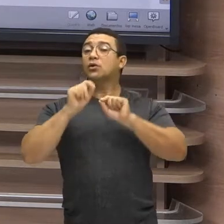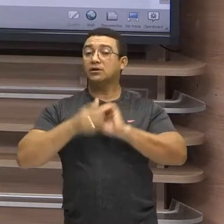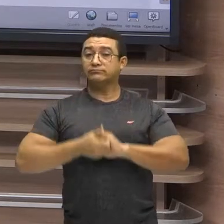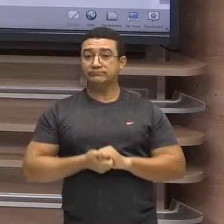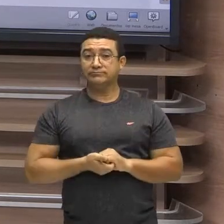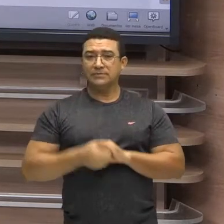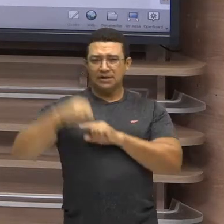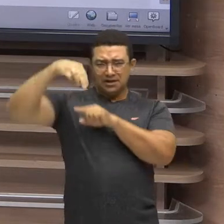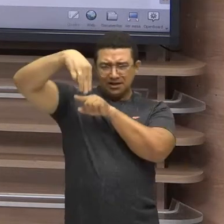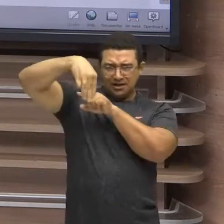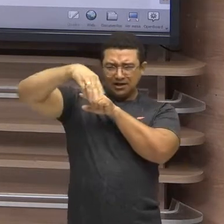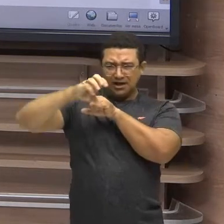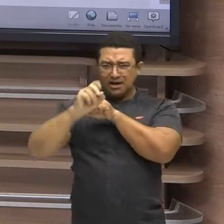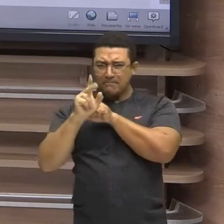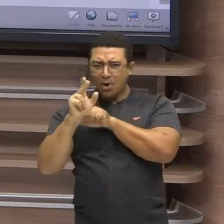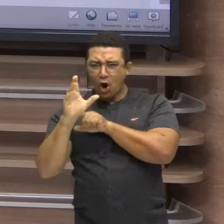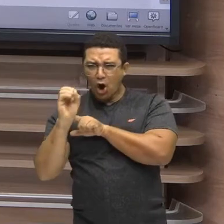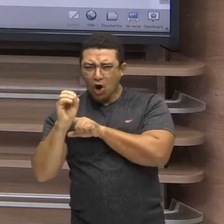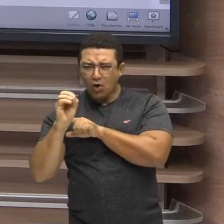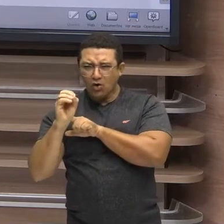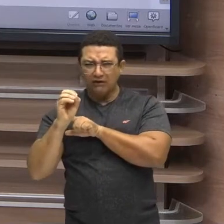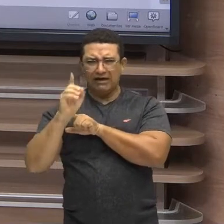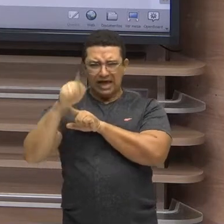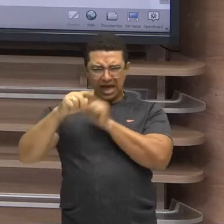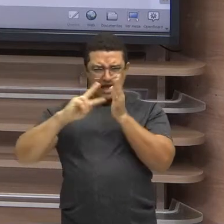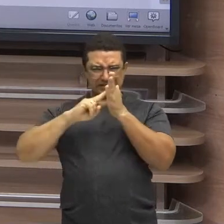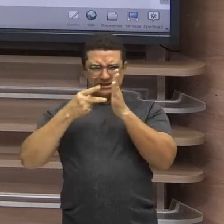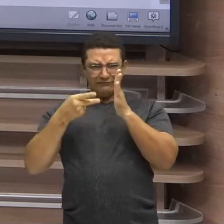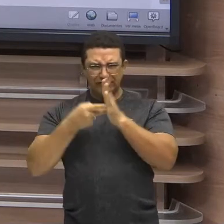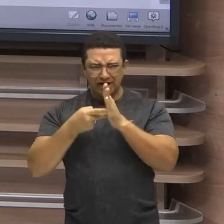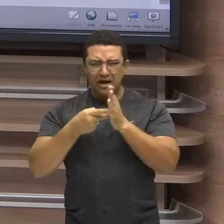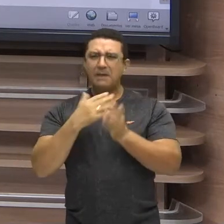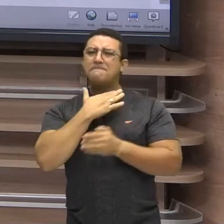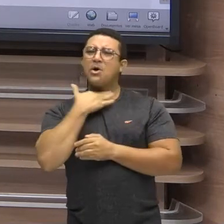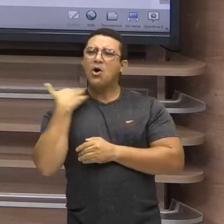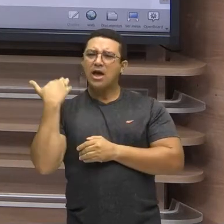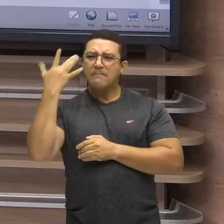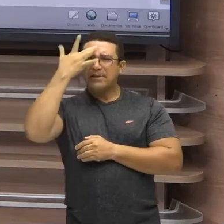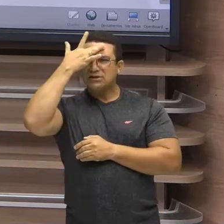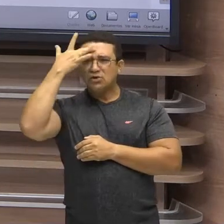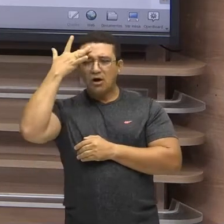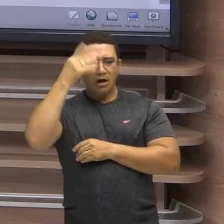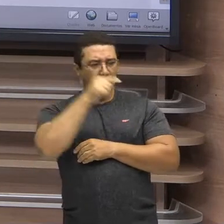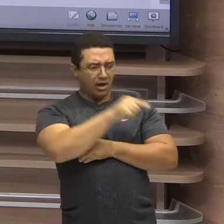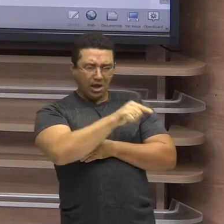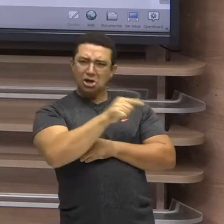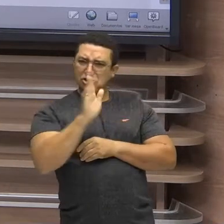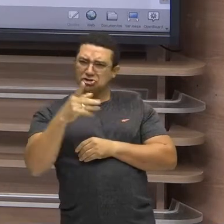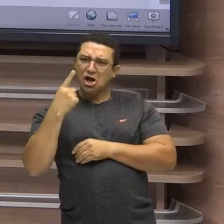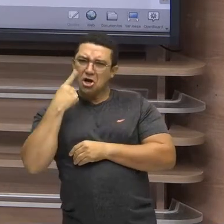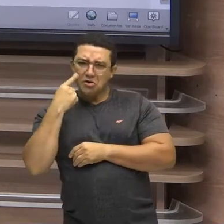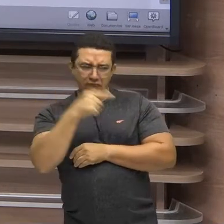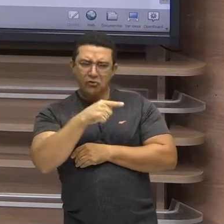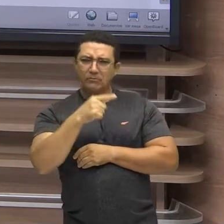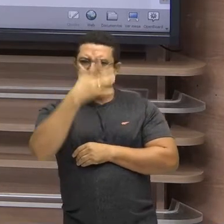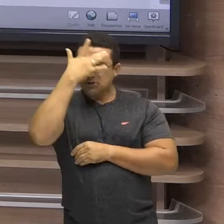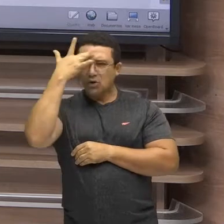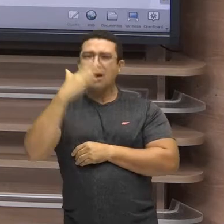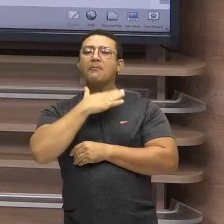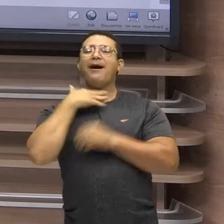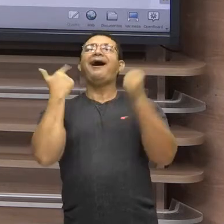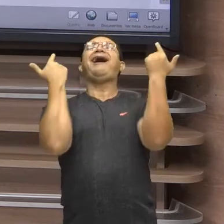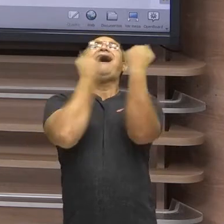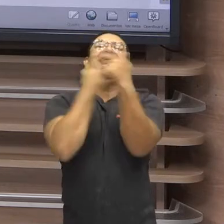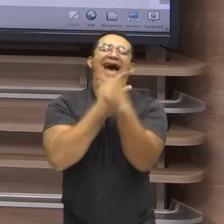será que já morreu alguém, né, de rir? Olha, fulano morreu de rir. Vocês já ouviram falar? Não,